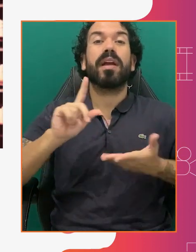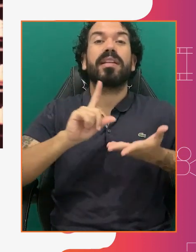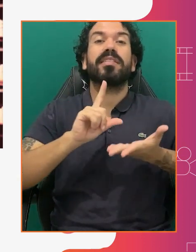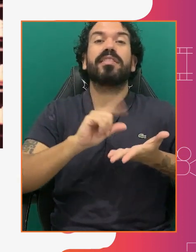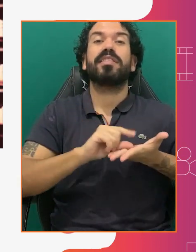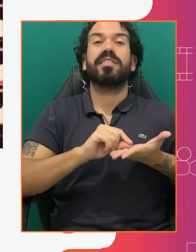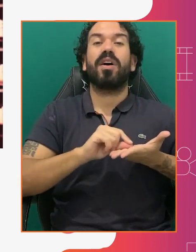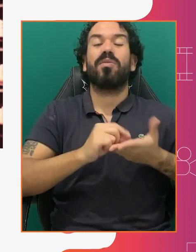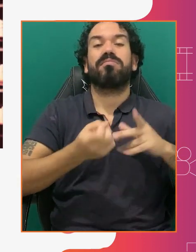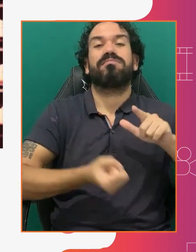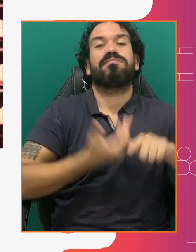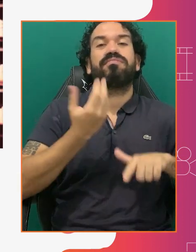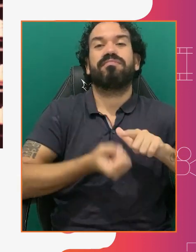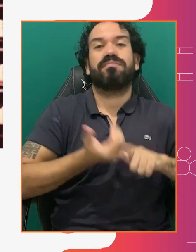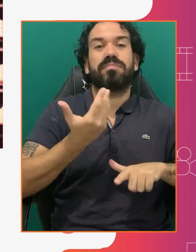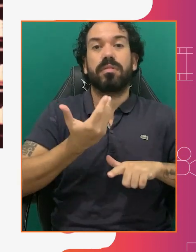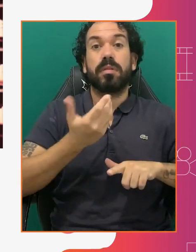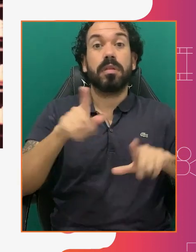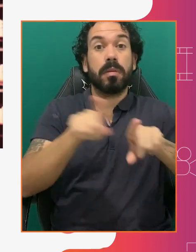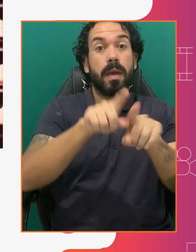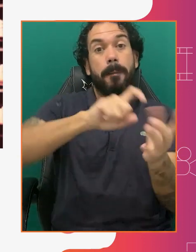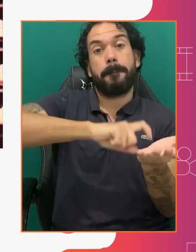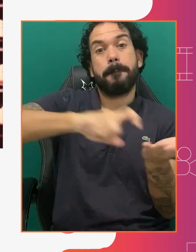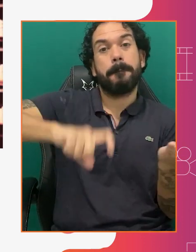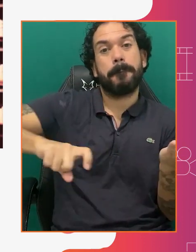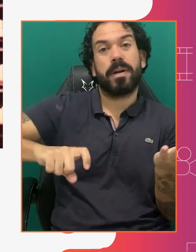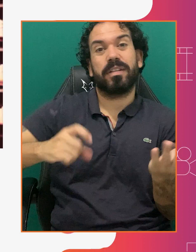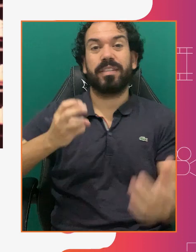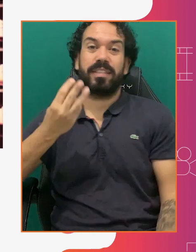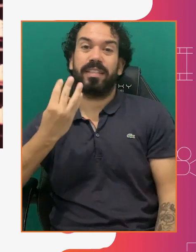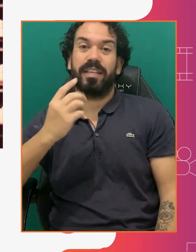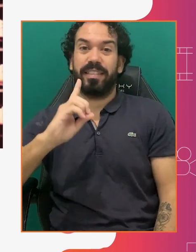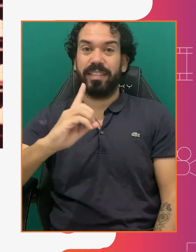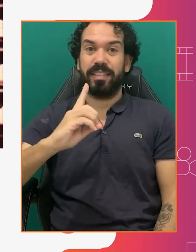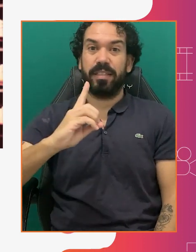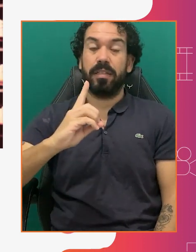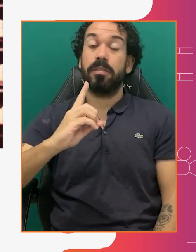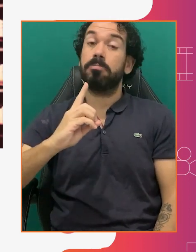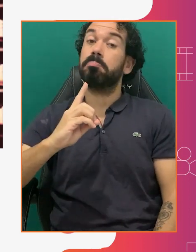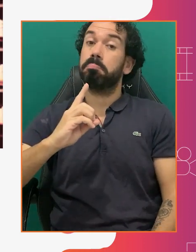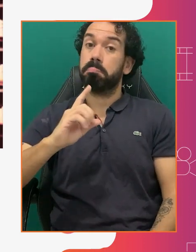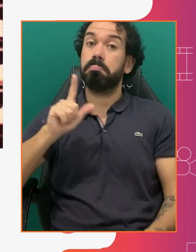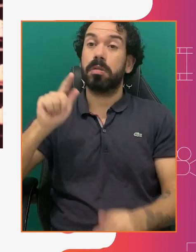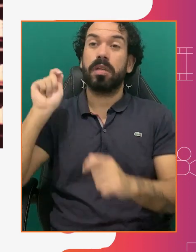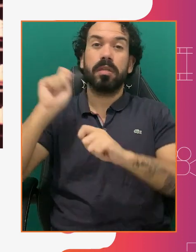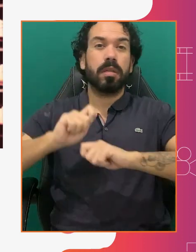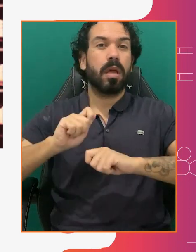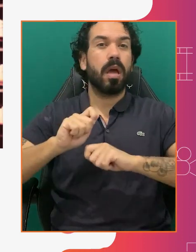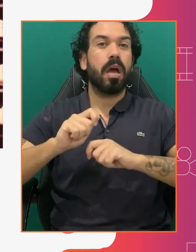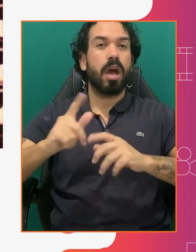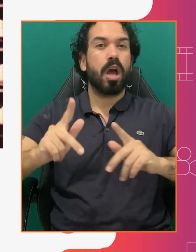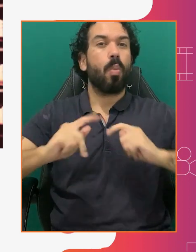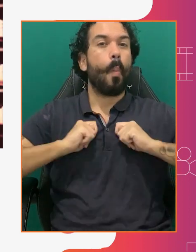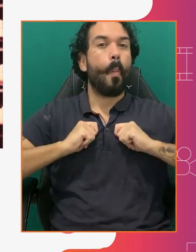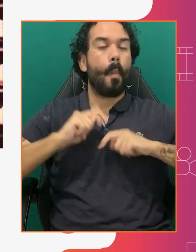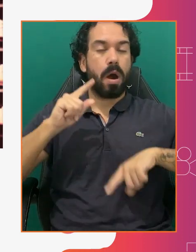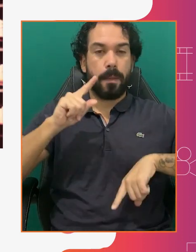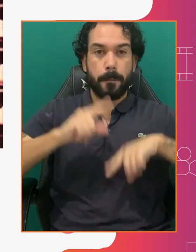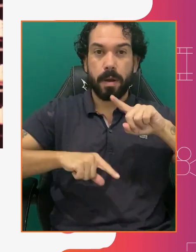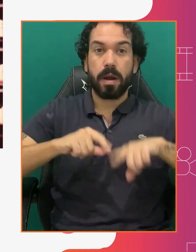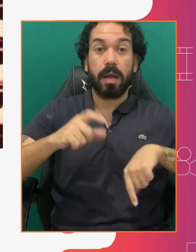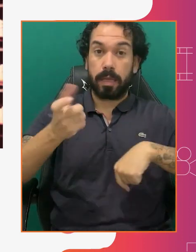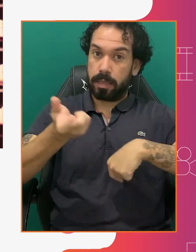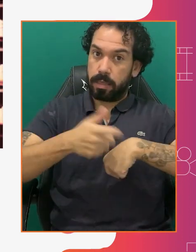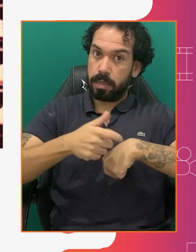modeladas digitalmente e impressas por uma impressora 3D. E esse recurso permitiu uma enorme economia de